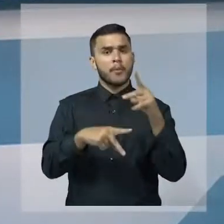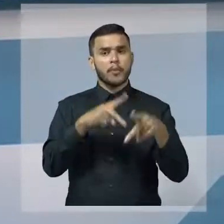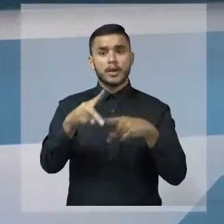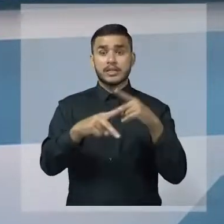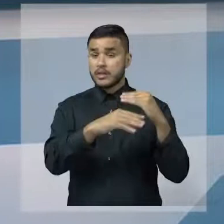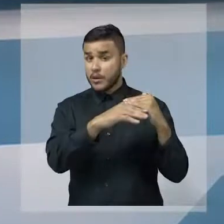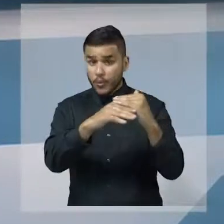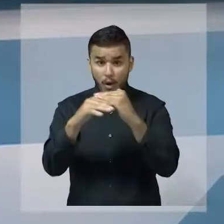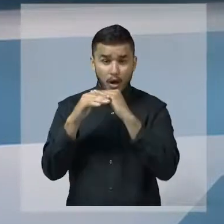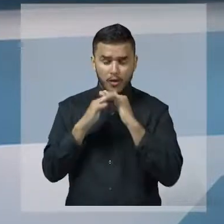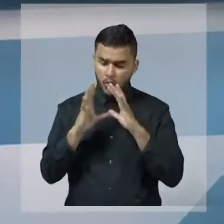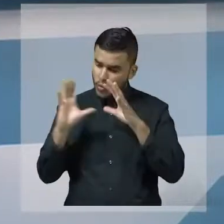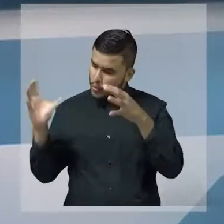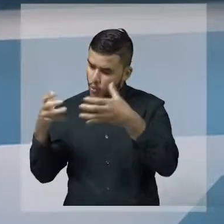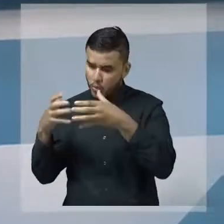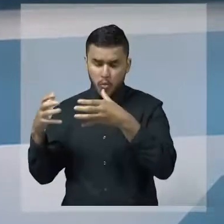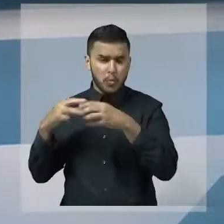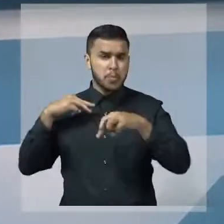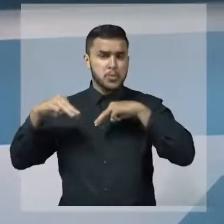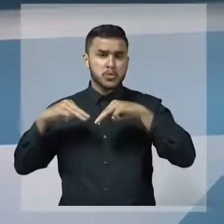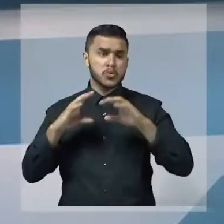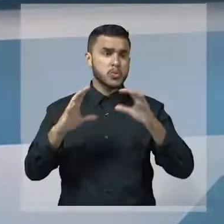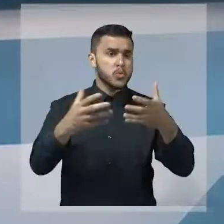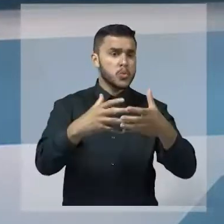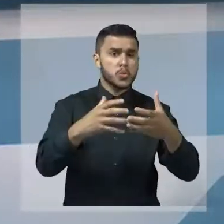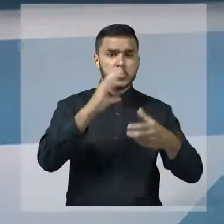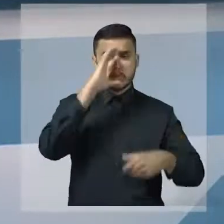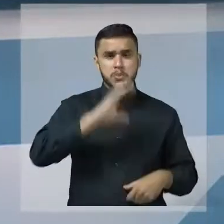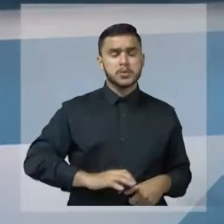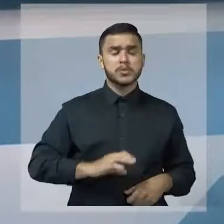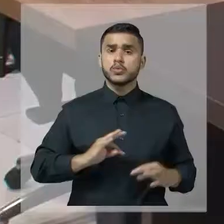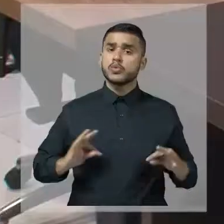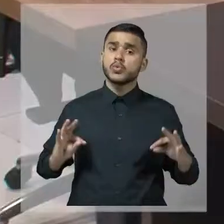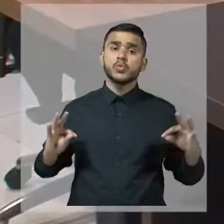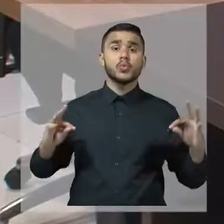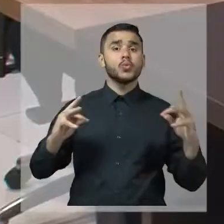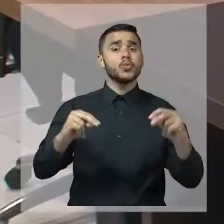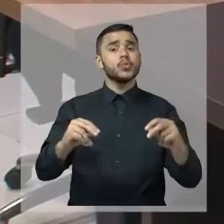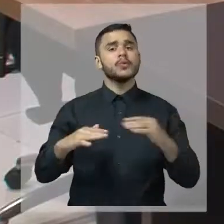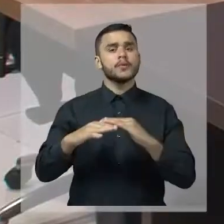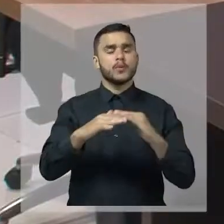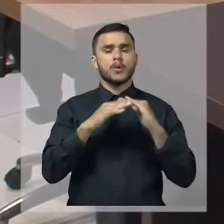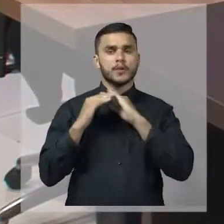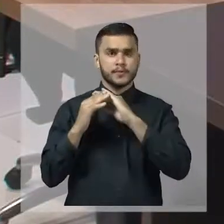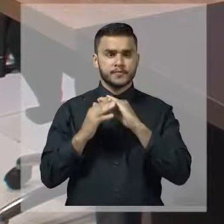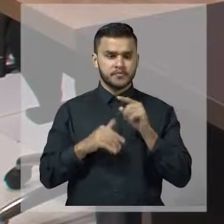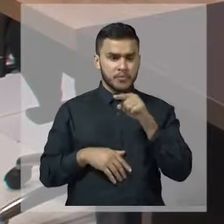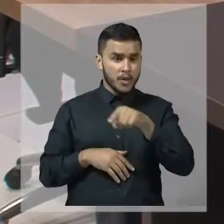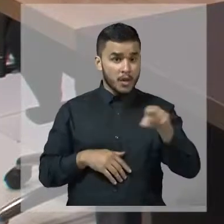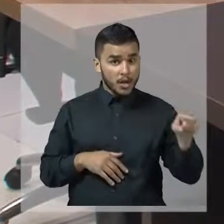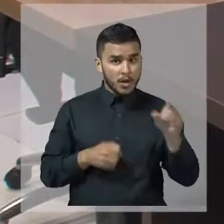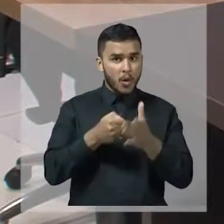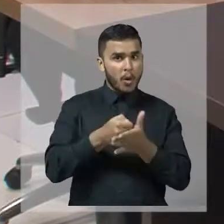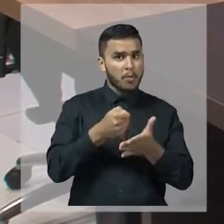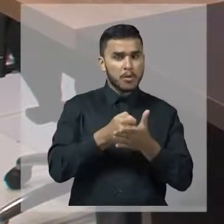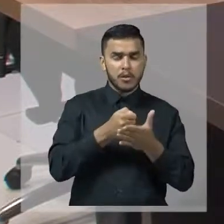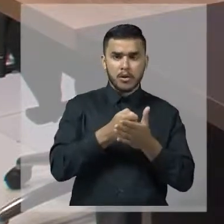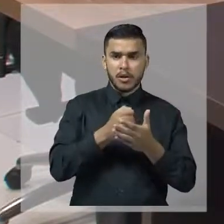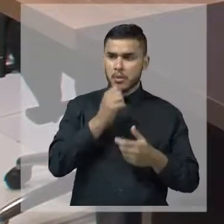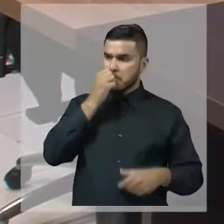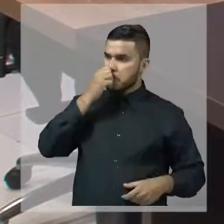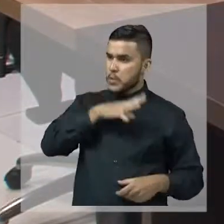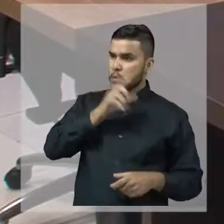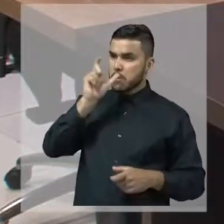este cidadão os seus deveres. E entre os seus deveres está não detratar, seja qualquer